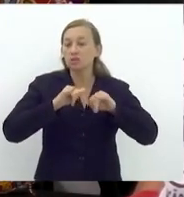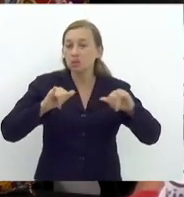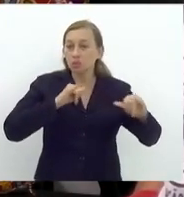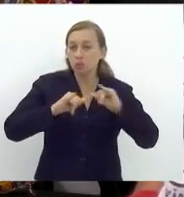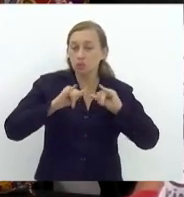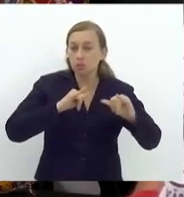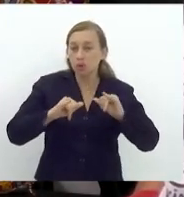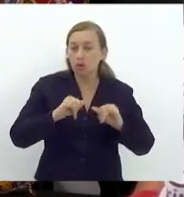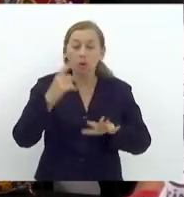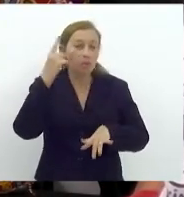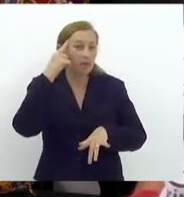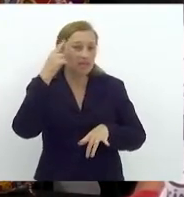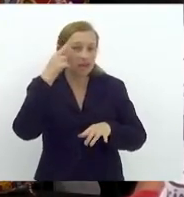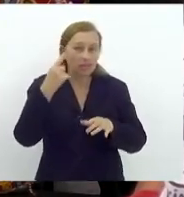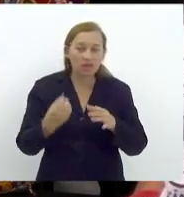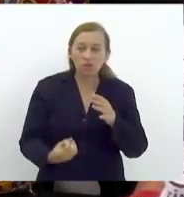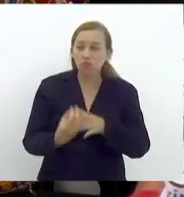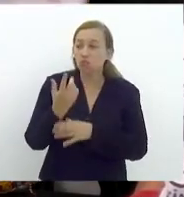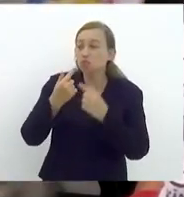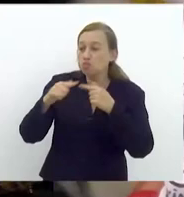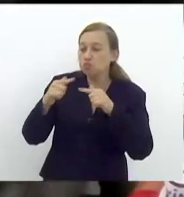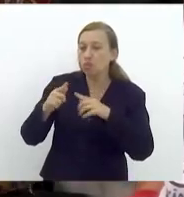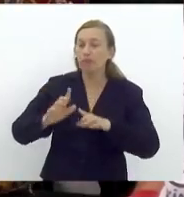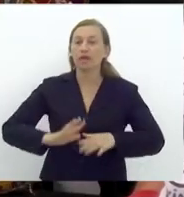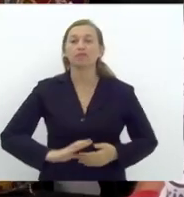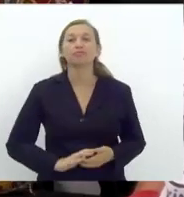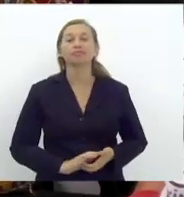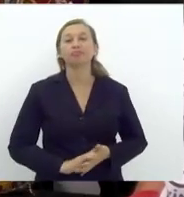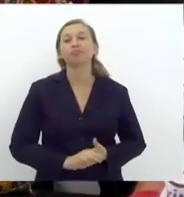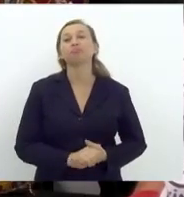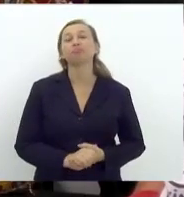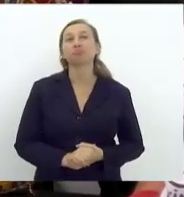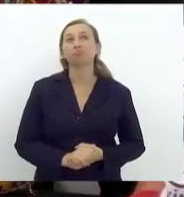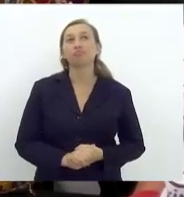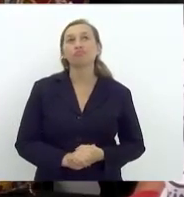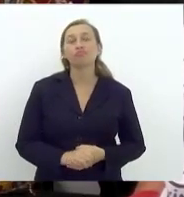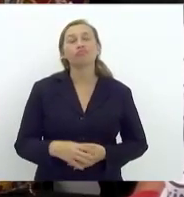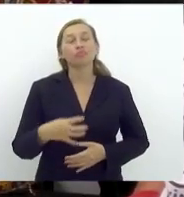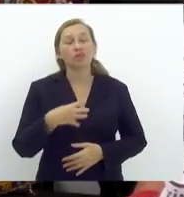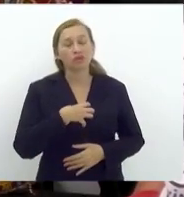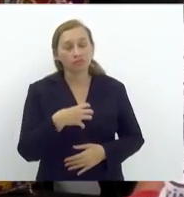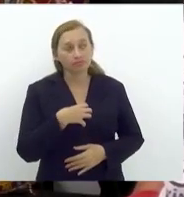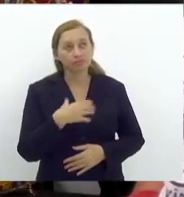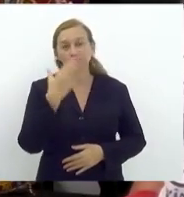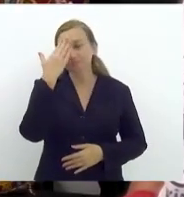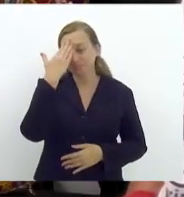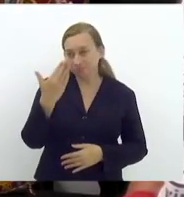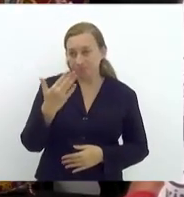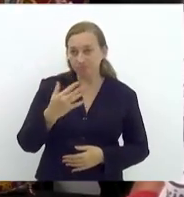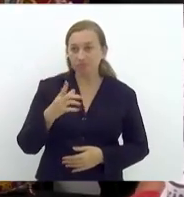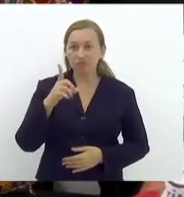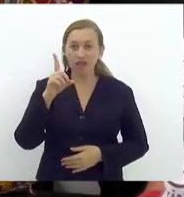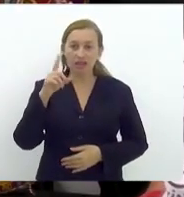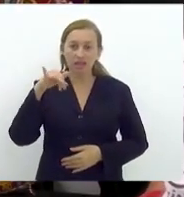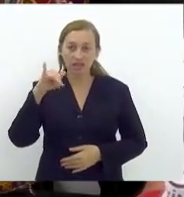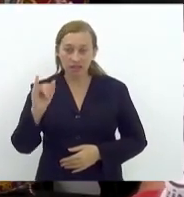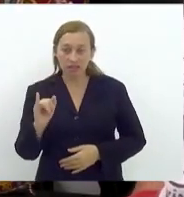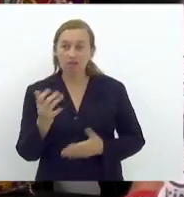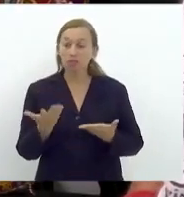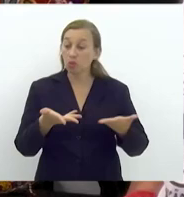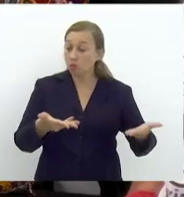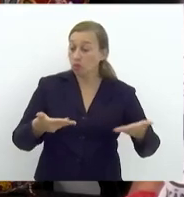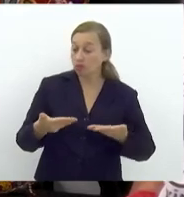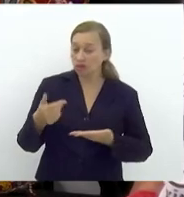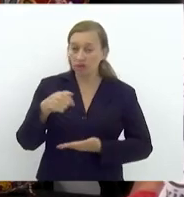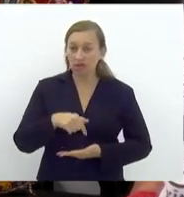pensamento crítico né na formação humana e nesse sentido agradeço muito a Dani pelo convite de estar